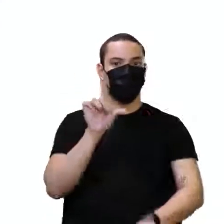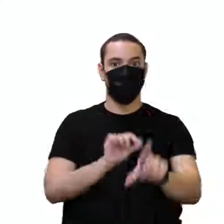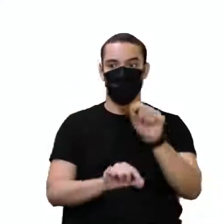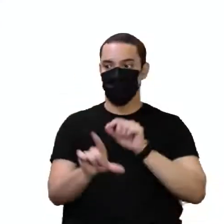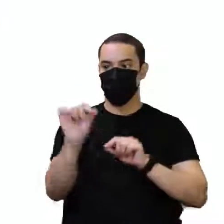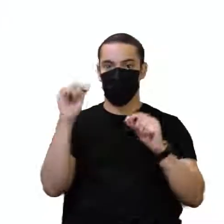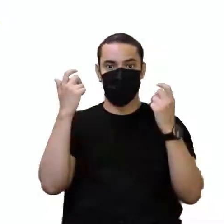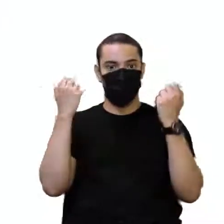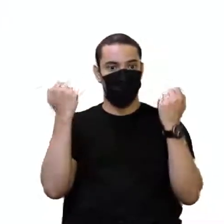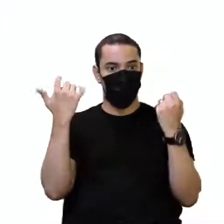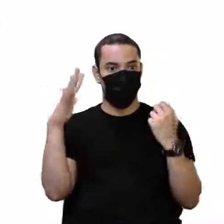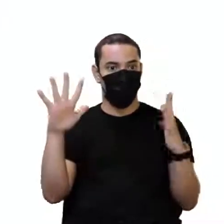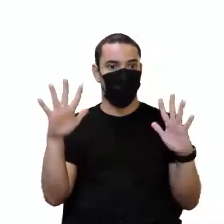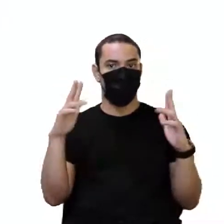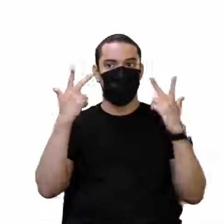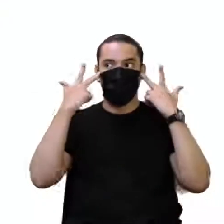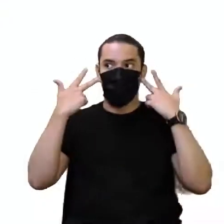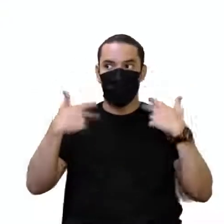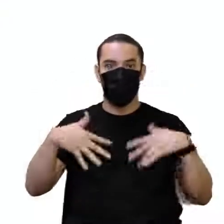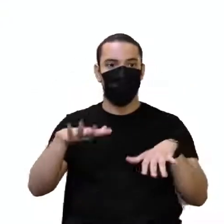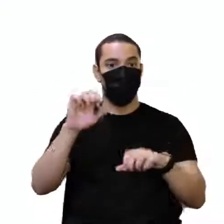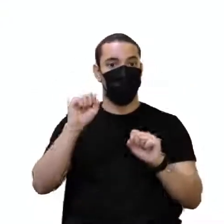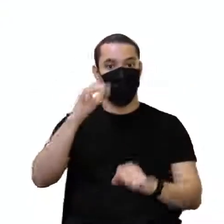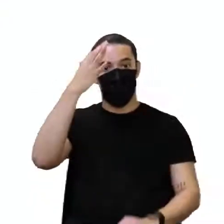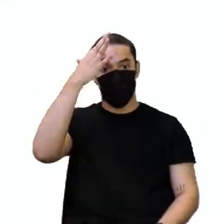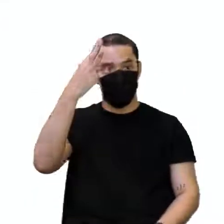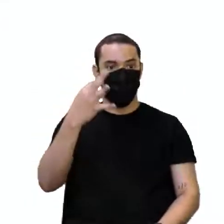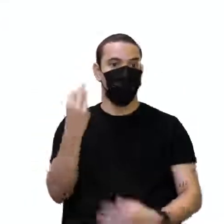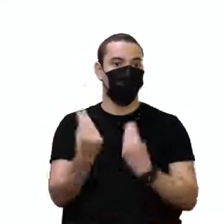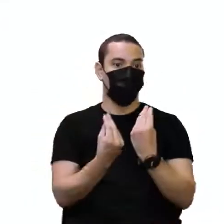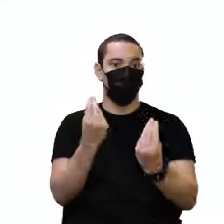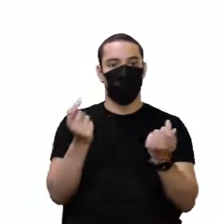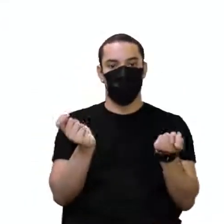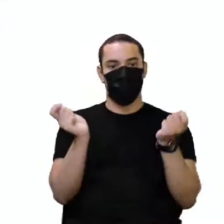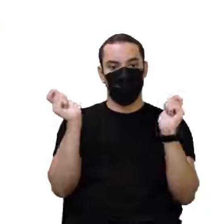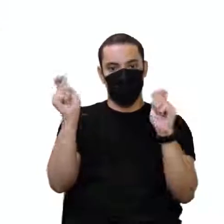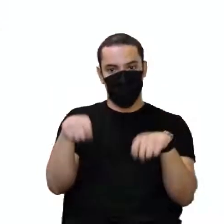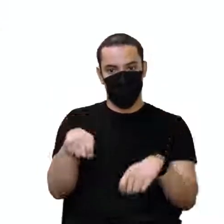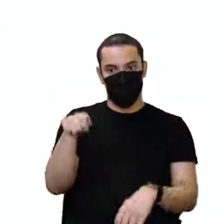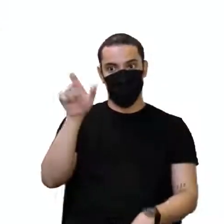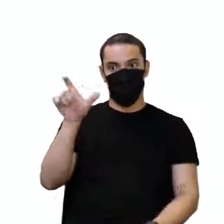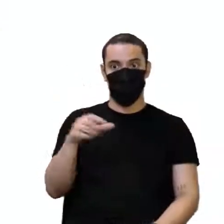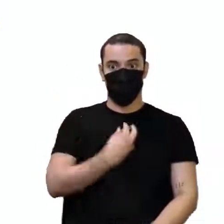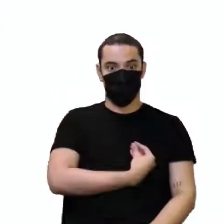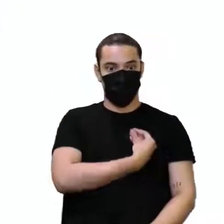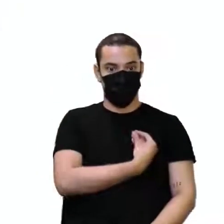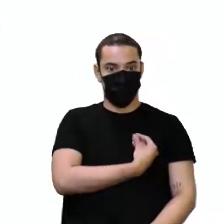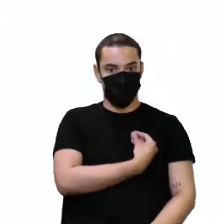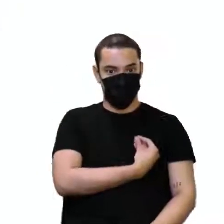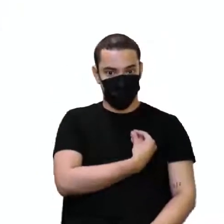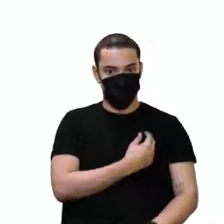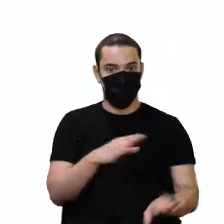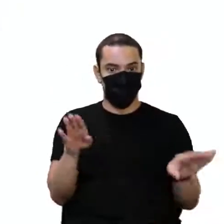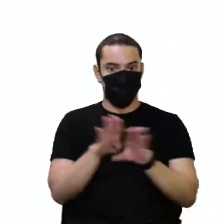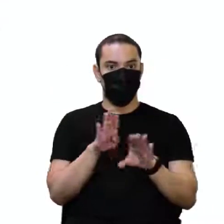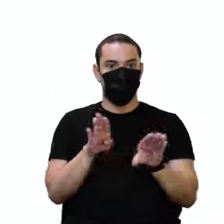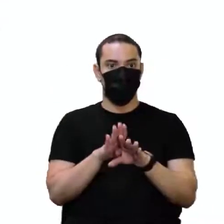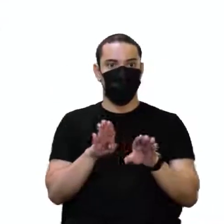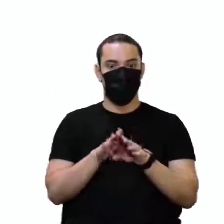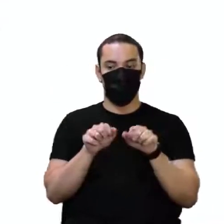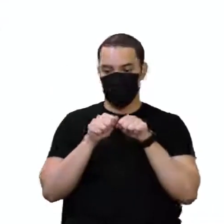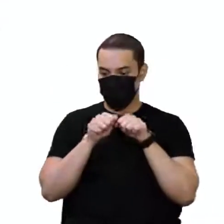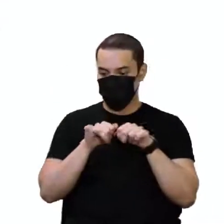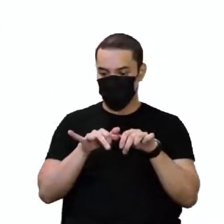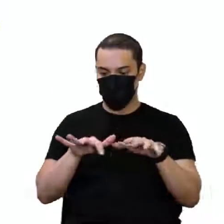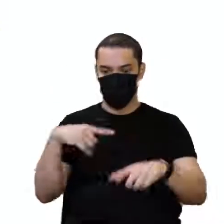Seleção natural. E pode ser entendida como a capacidade que um ser vivo tem de sobreviver e se